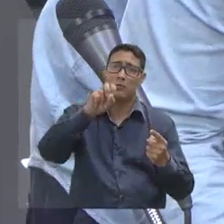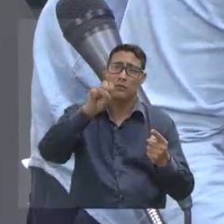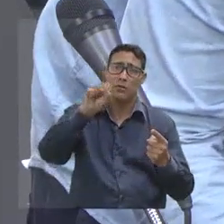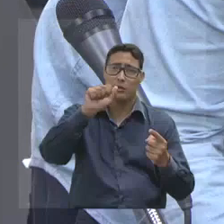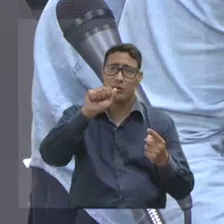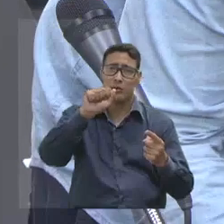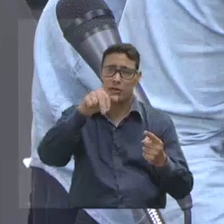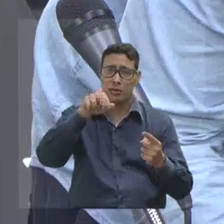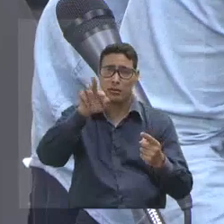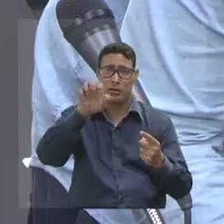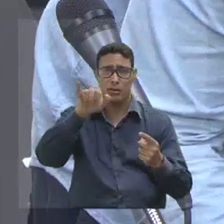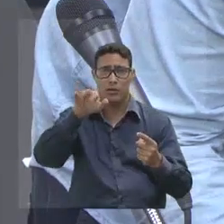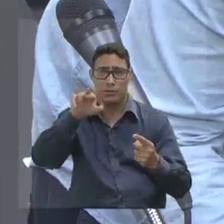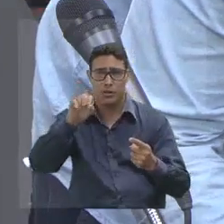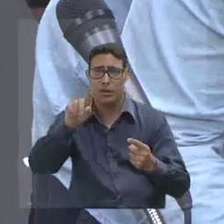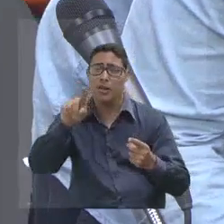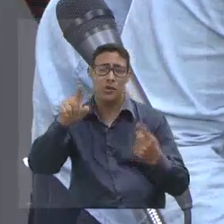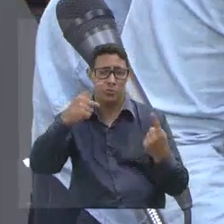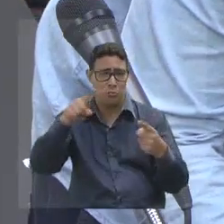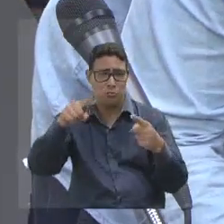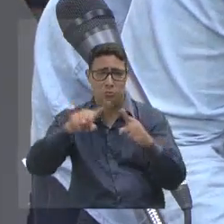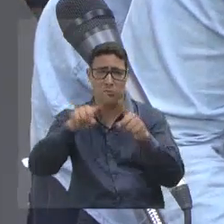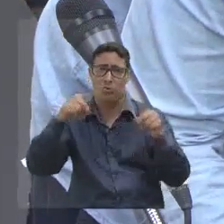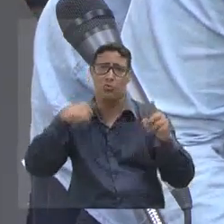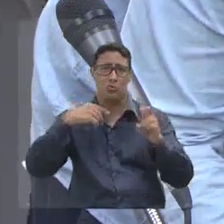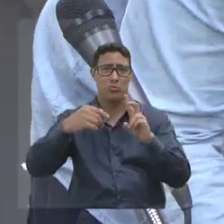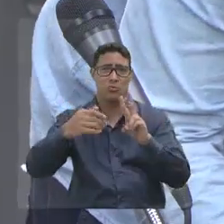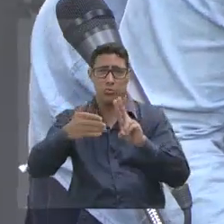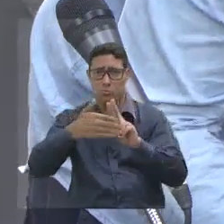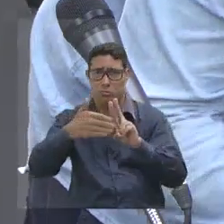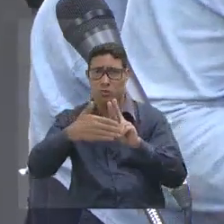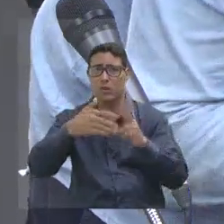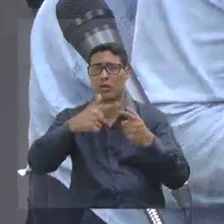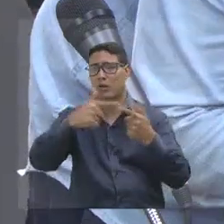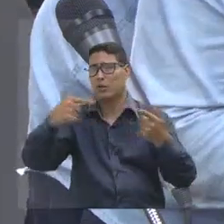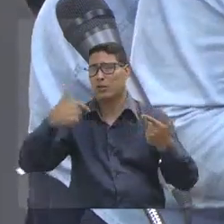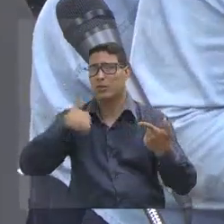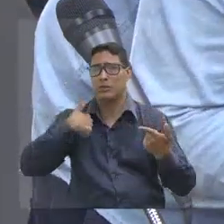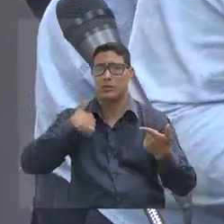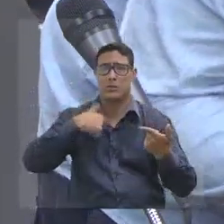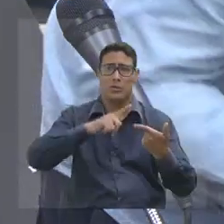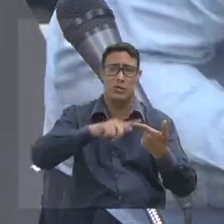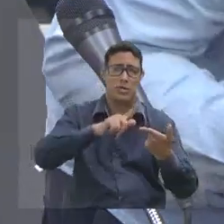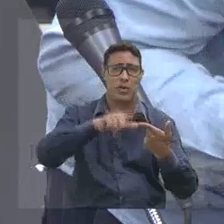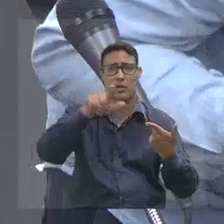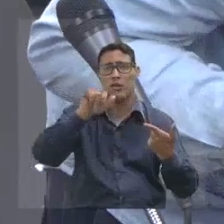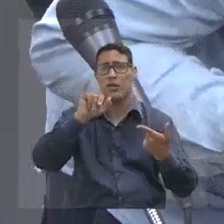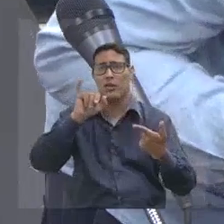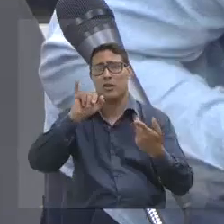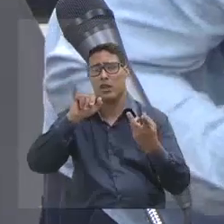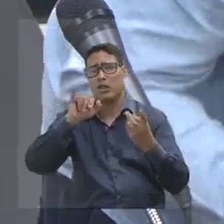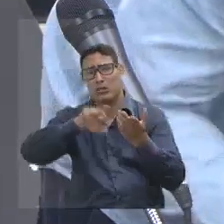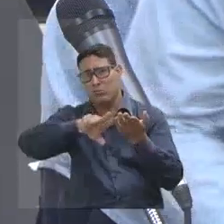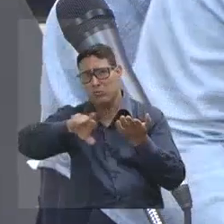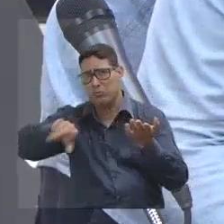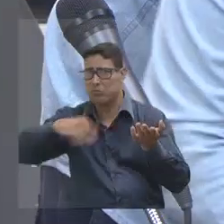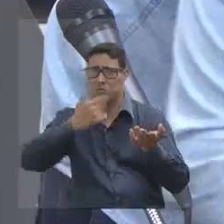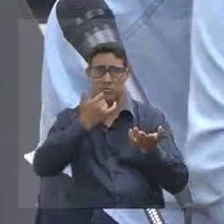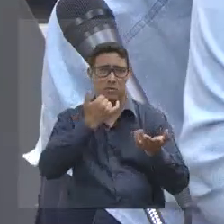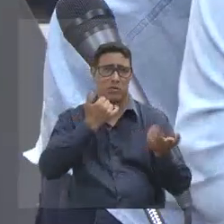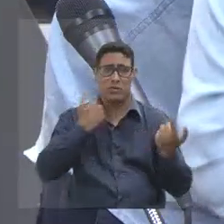povos tradicionais indígenas quilombola faz um terror gelo não sou contra